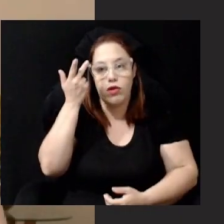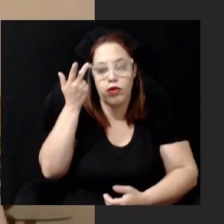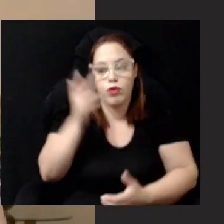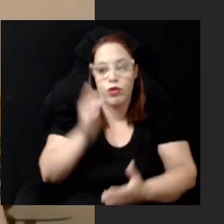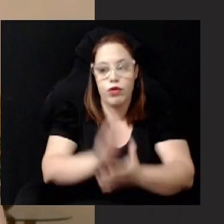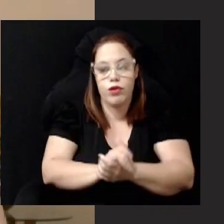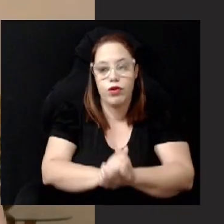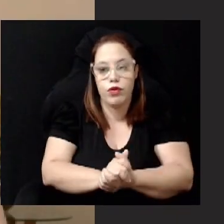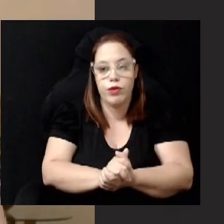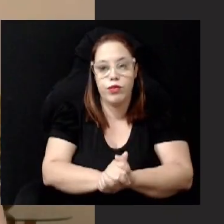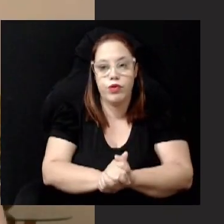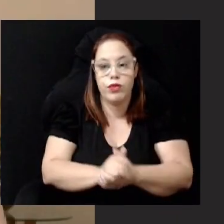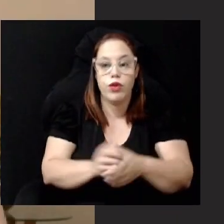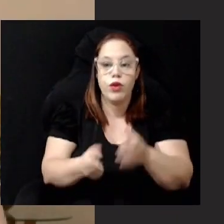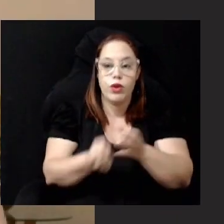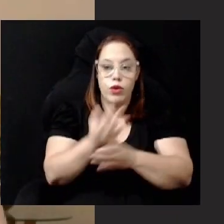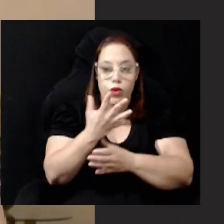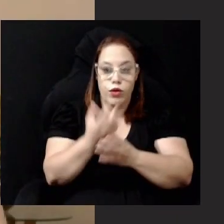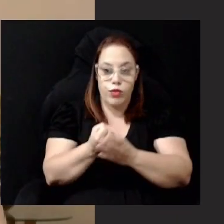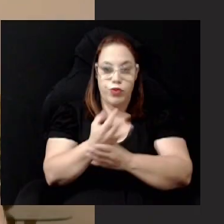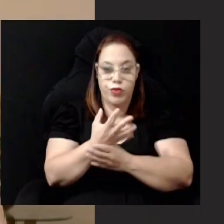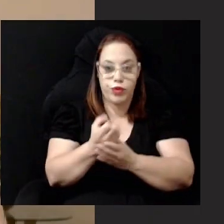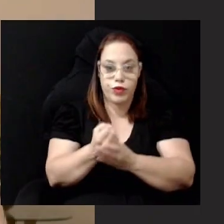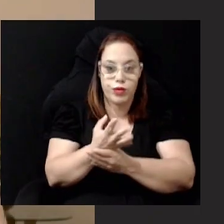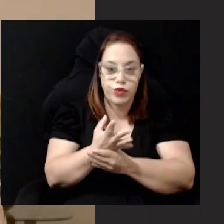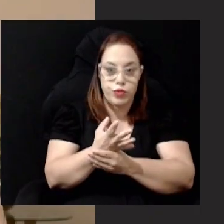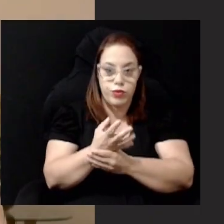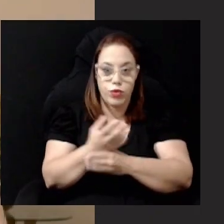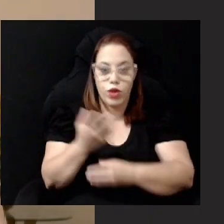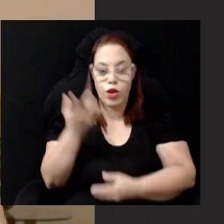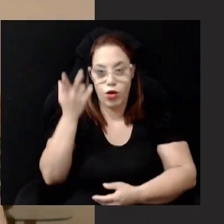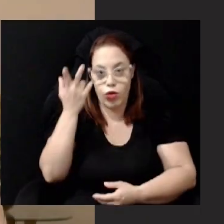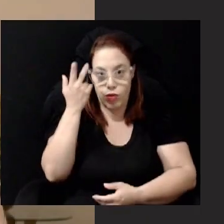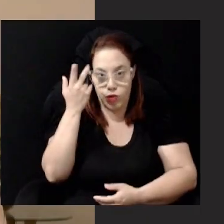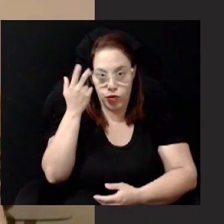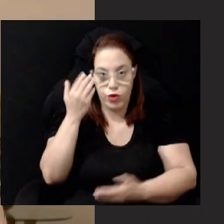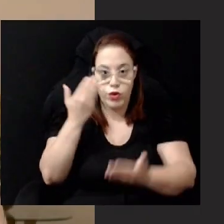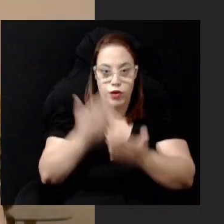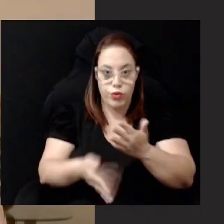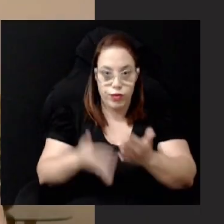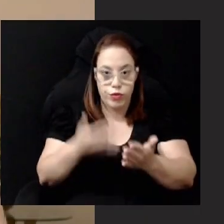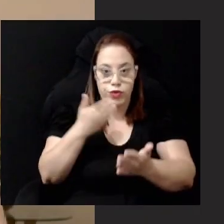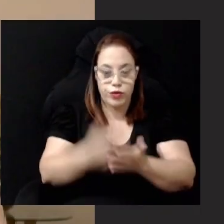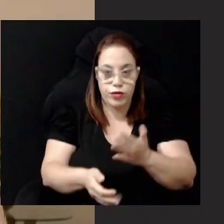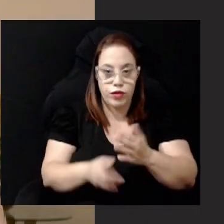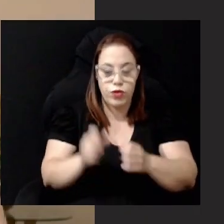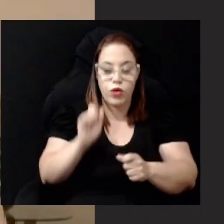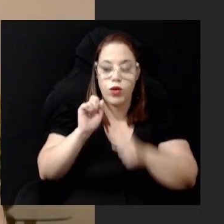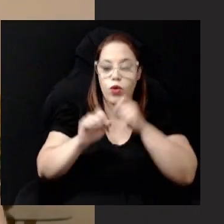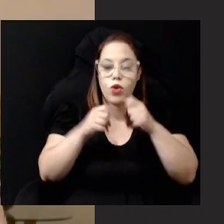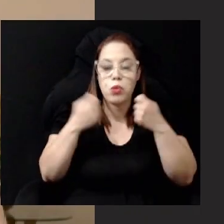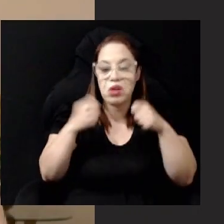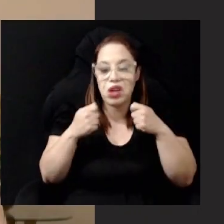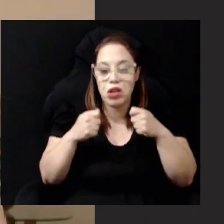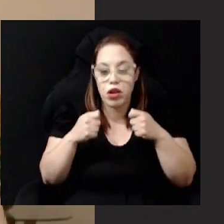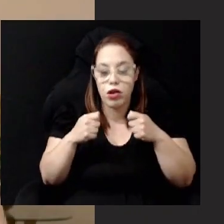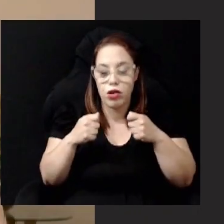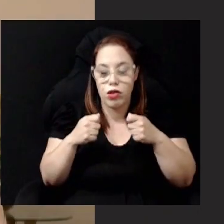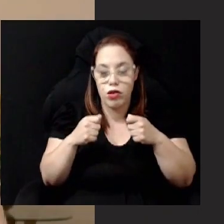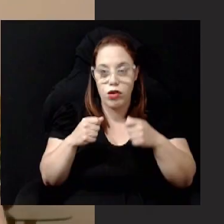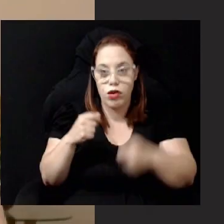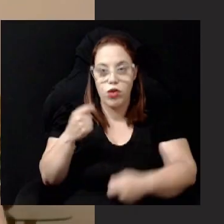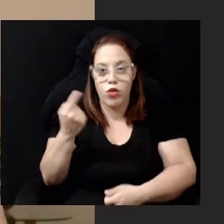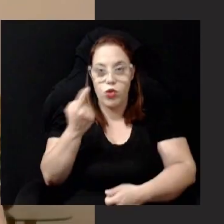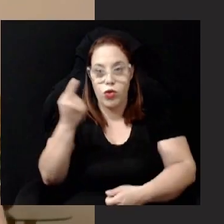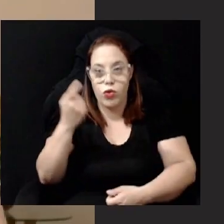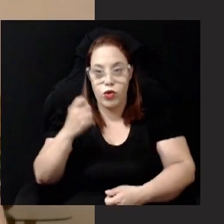essas células que vão surgindo a partir de uma célula original, elas vão perdendo a sua função. Então você vai tendo